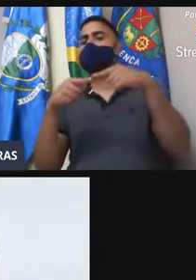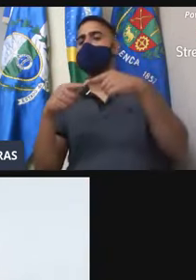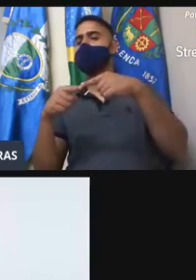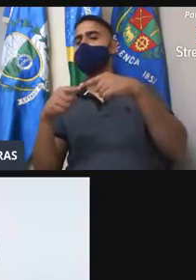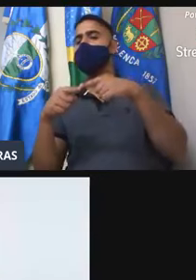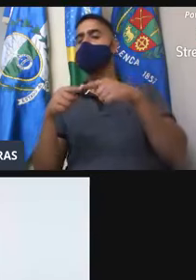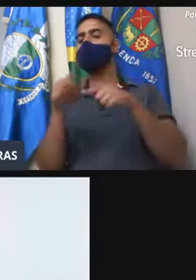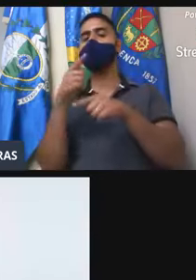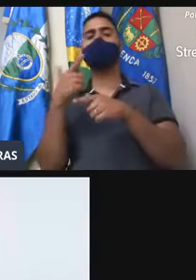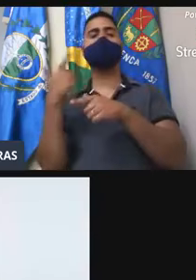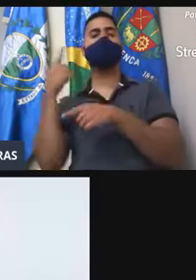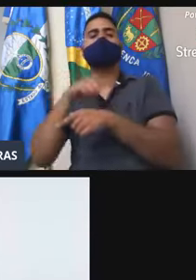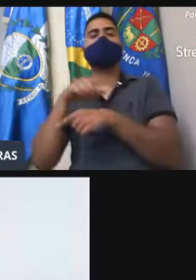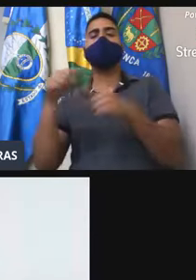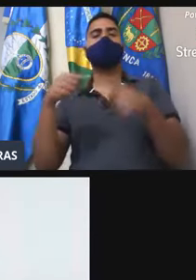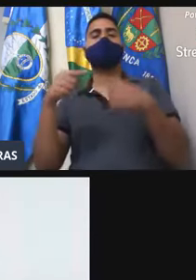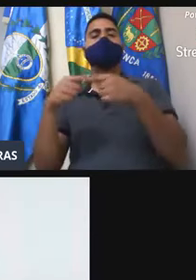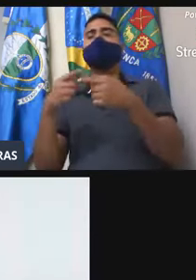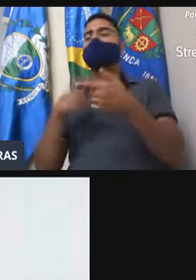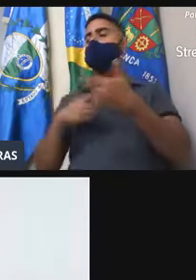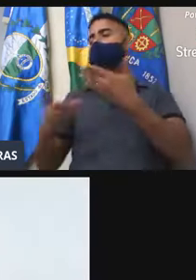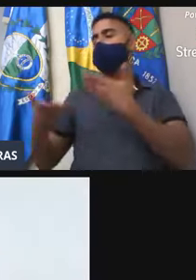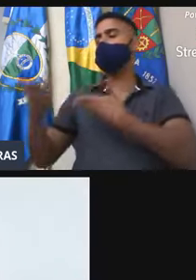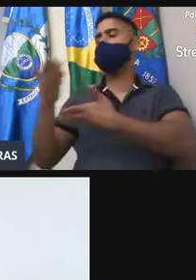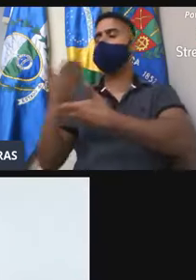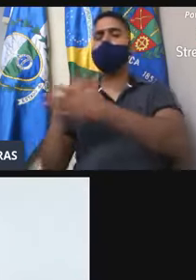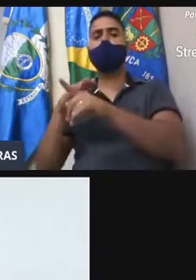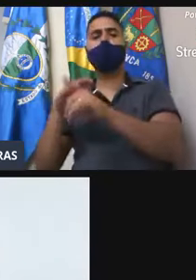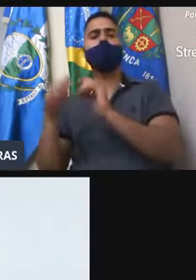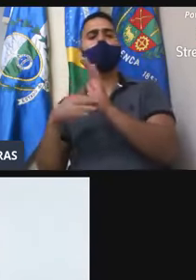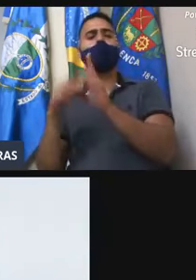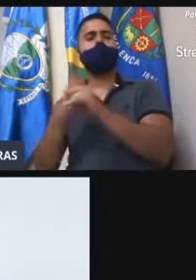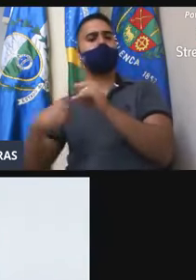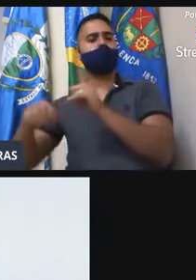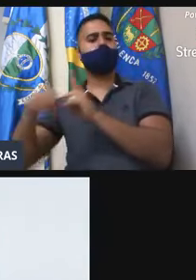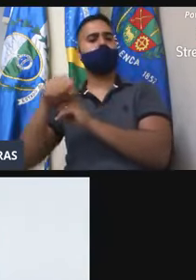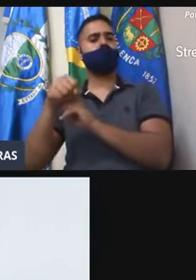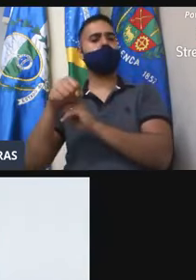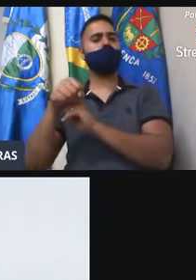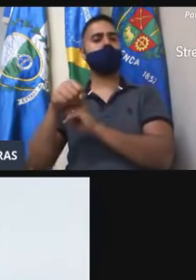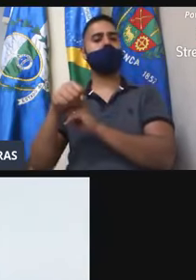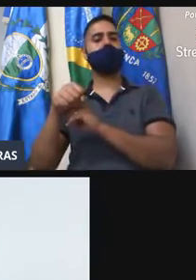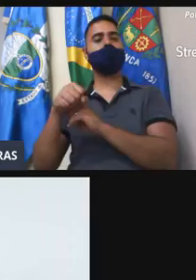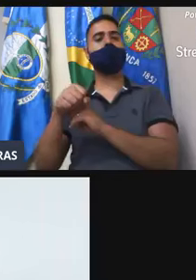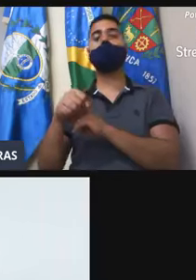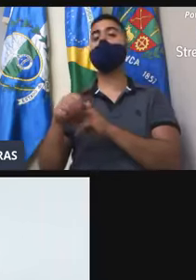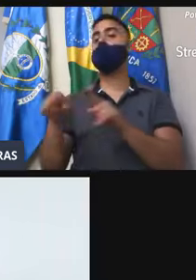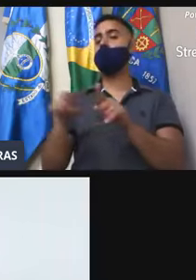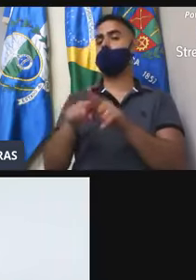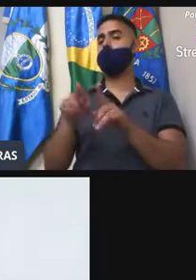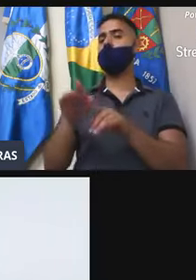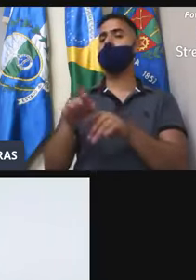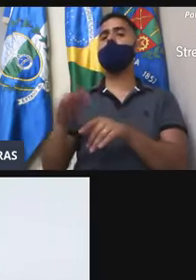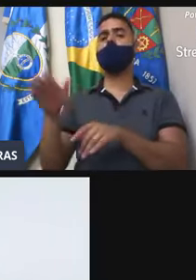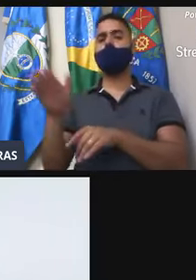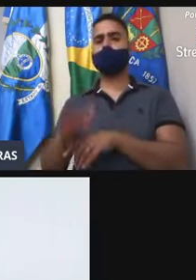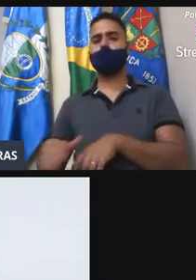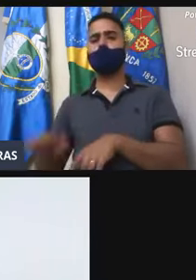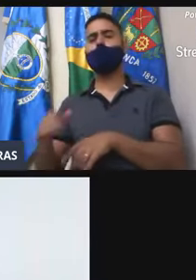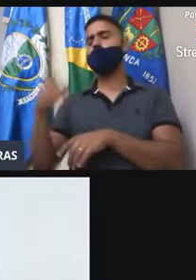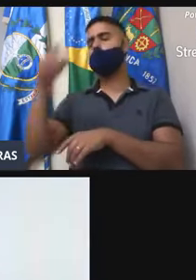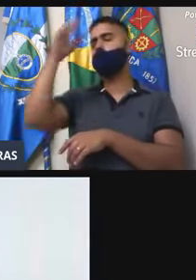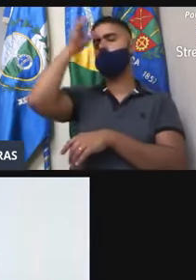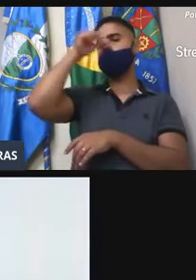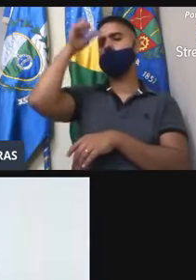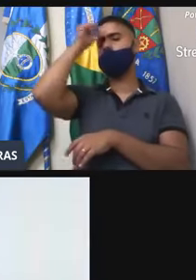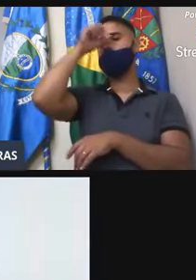atingir esse objetivo se não envolvermos toda a sociedade, principalmente as nossas crianças, que vão estar ali